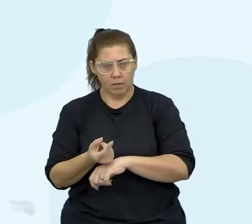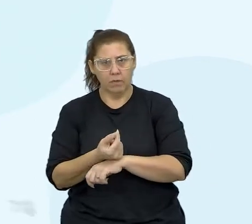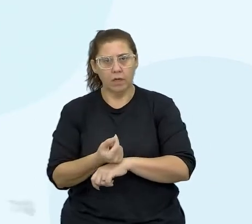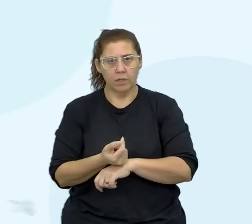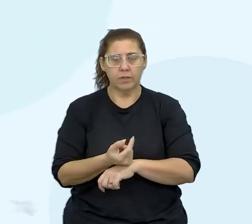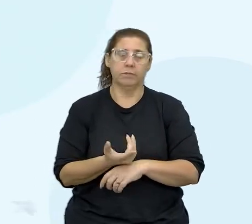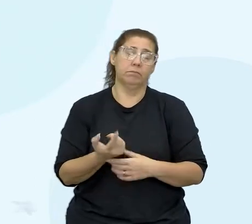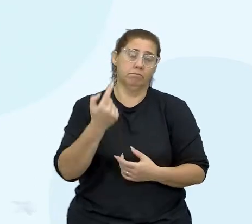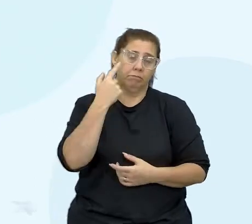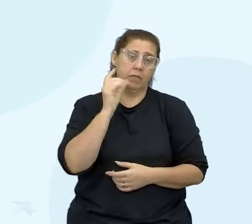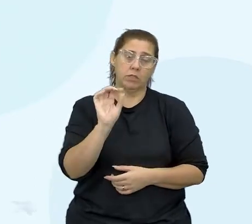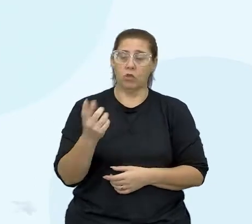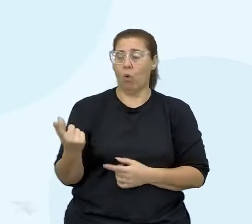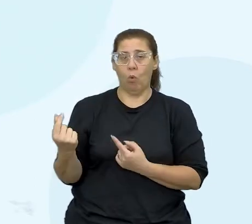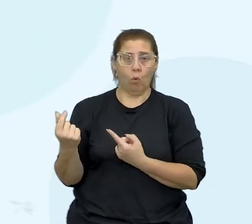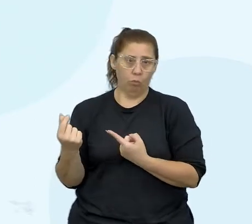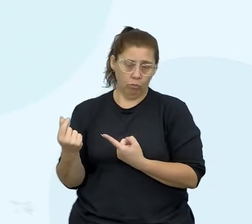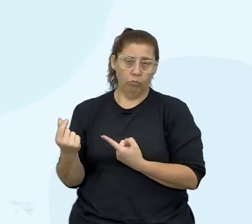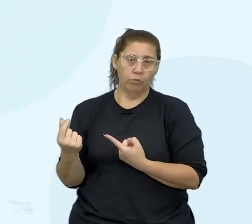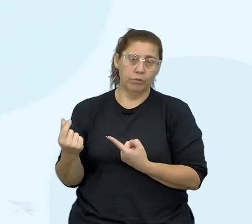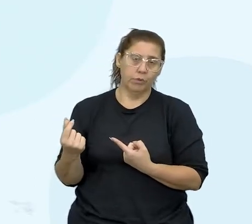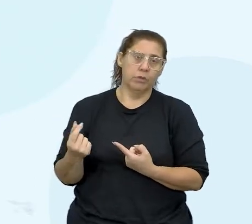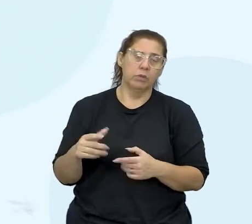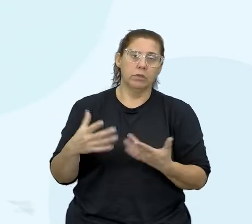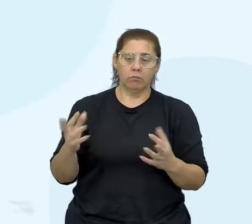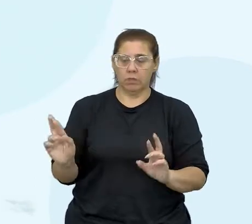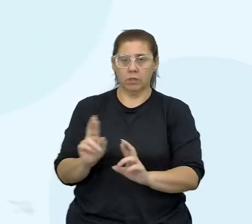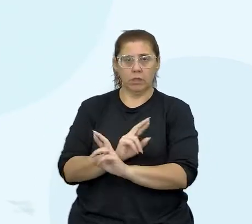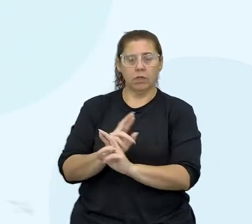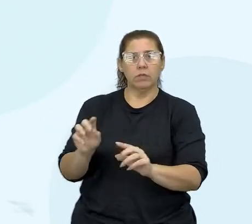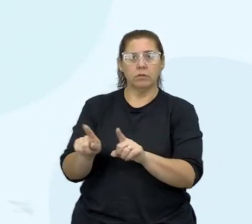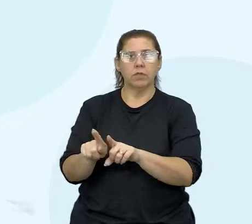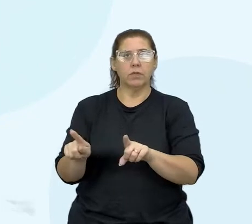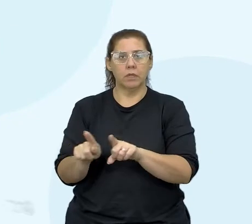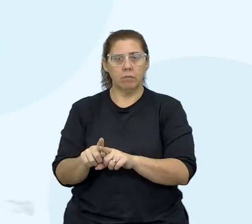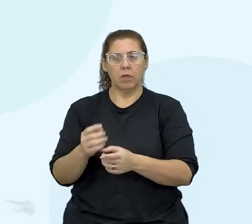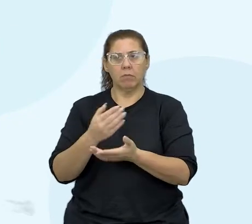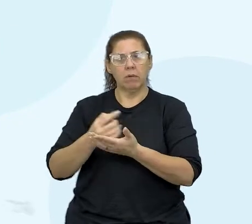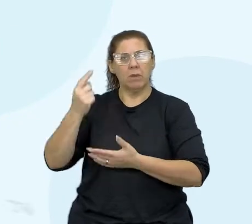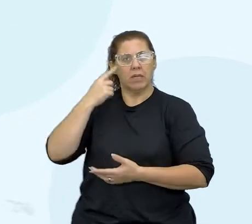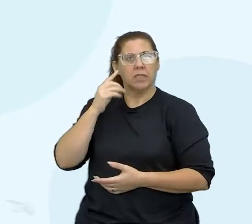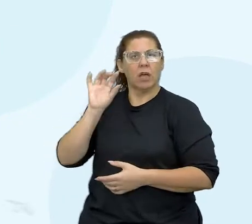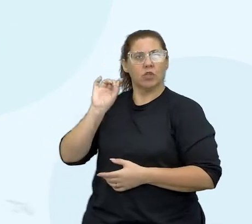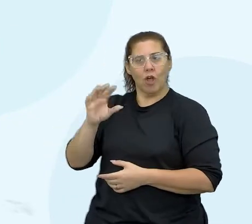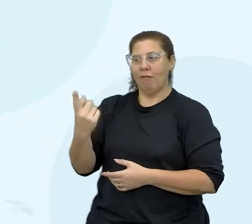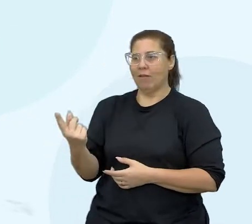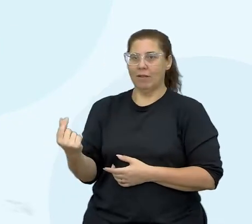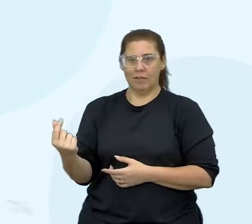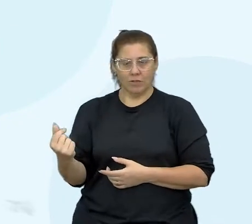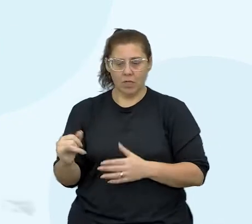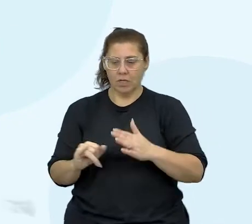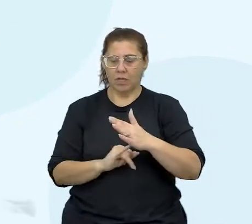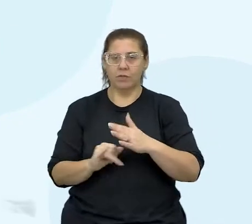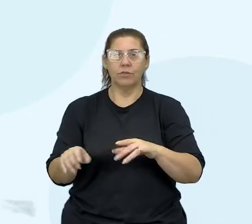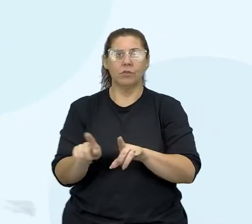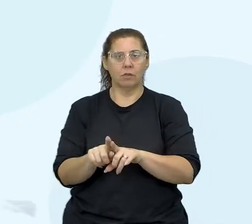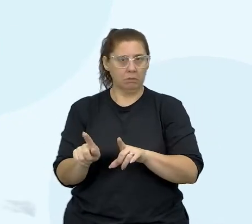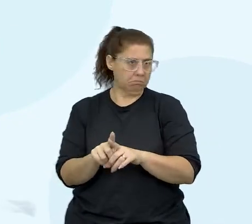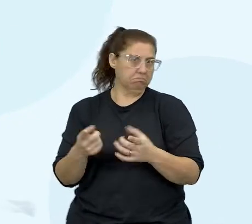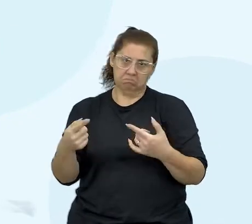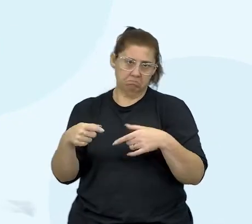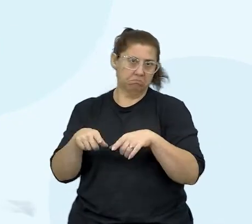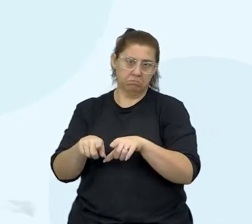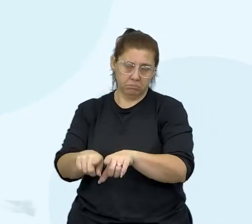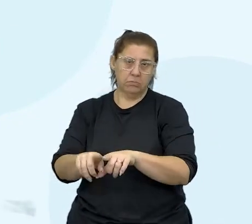do capital. E se ele gira em torno do capital, as relações também começam a girar em torno do capital. E as instituições vão junto.